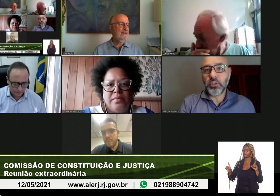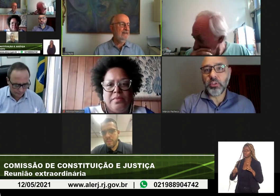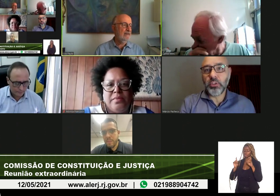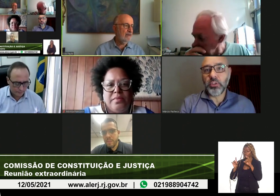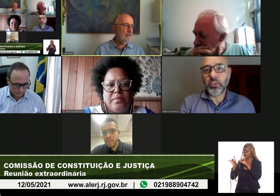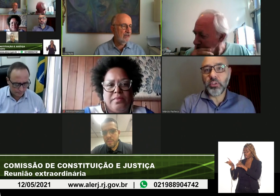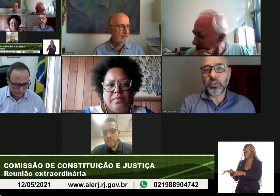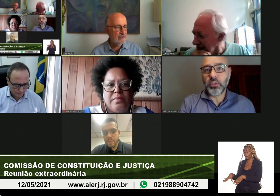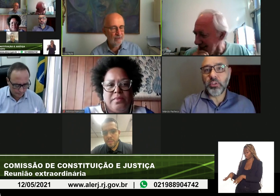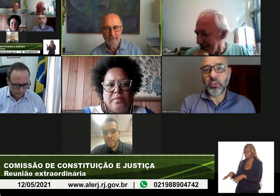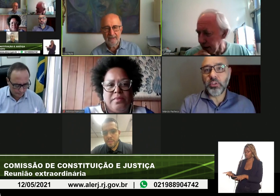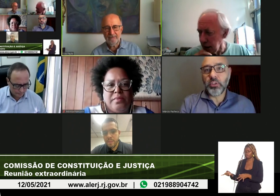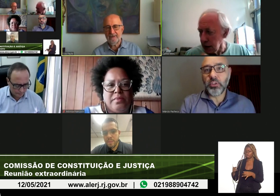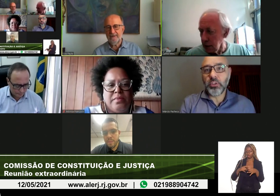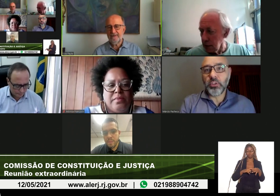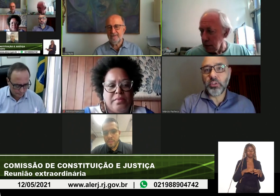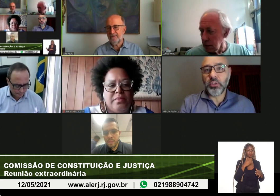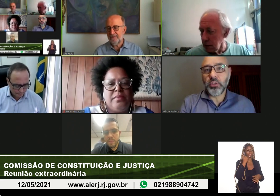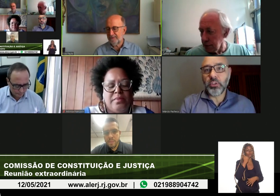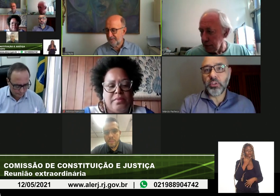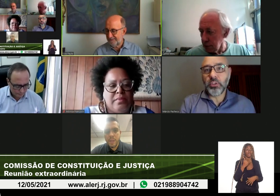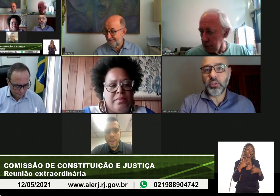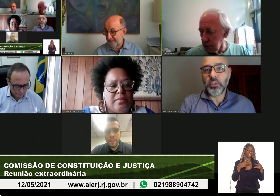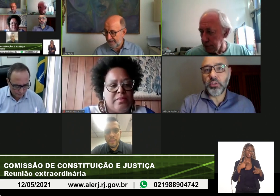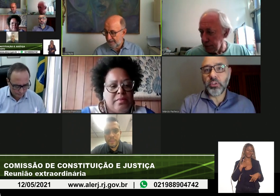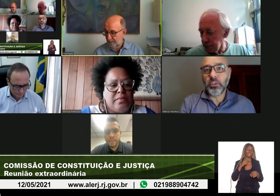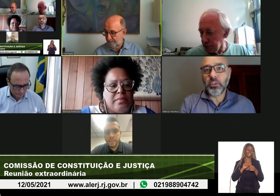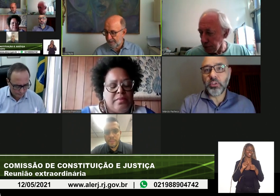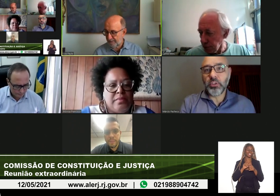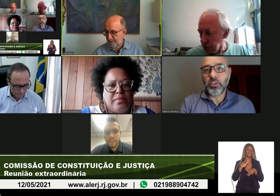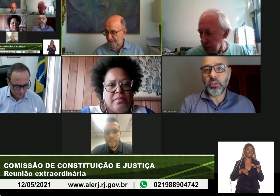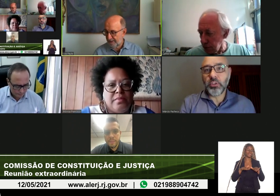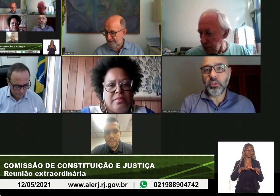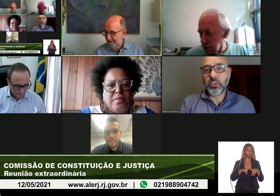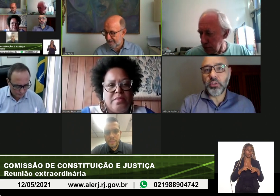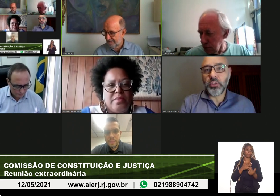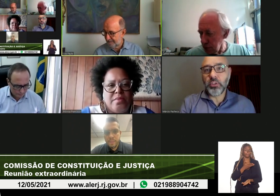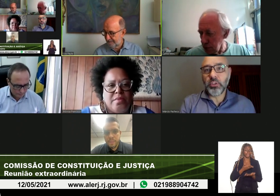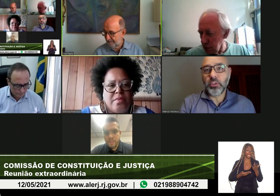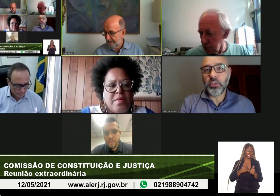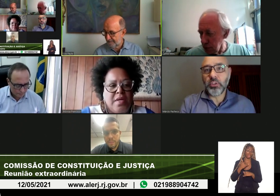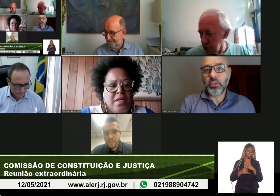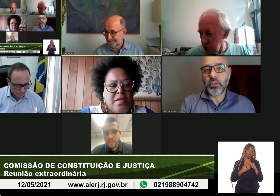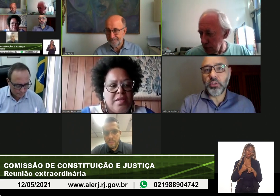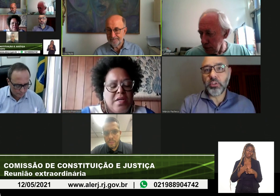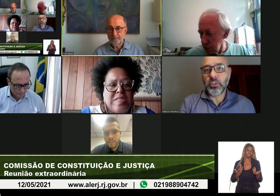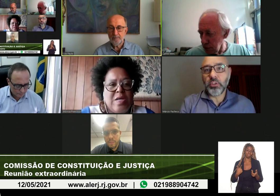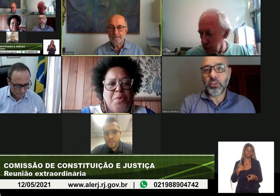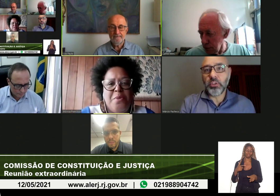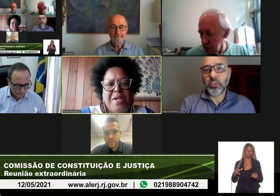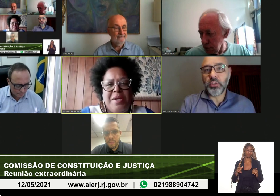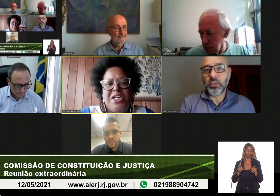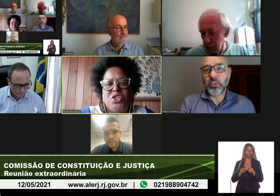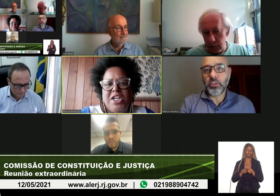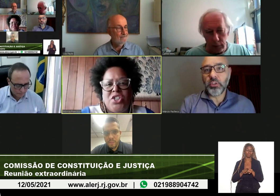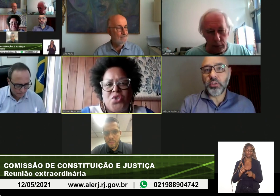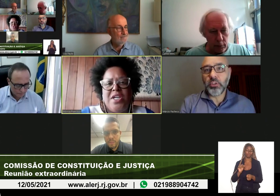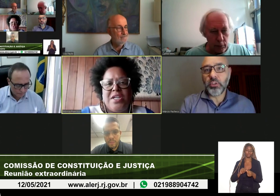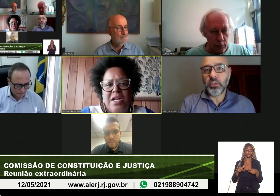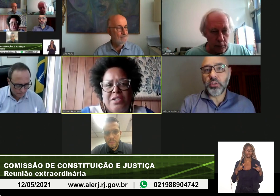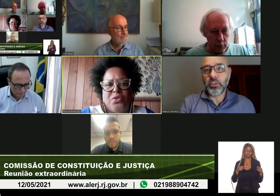celular. É o que às vezes eu faço aqui quando perco a conexão. É um problema, hein,